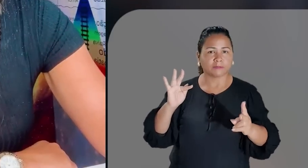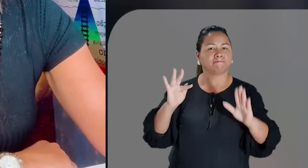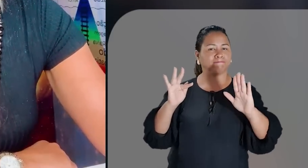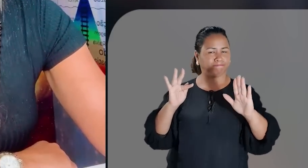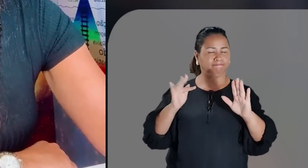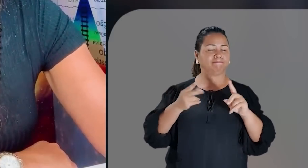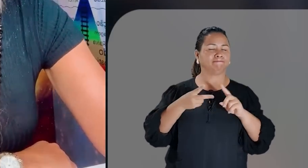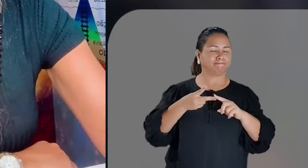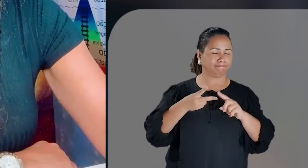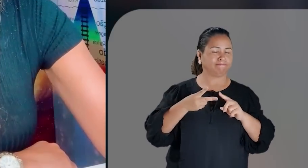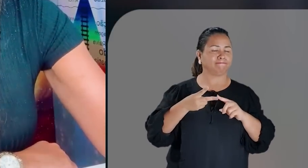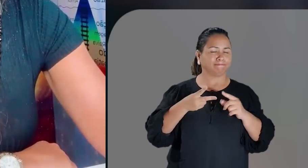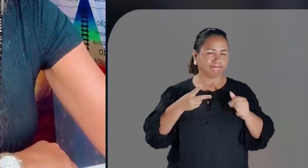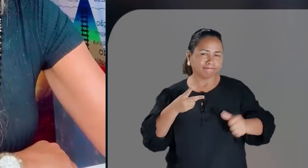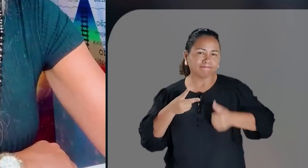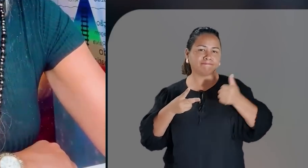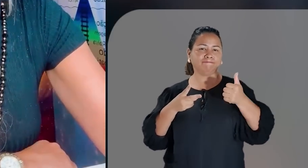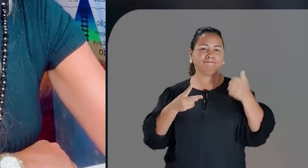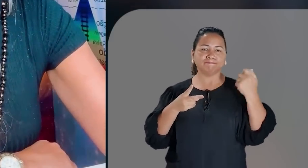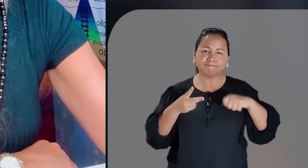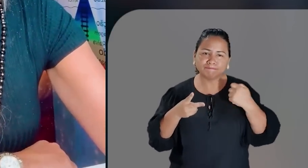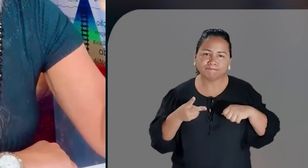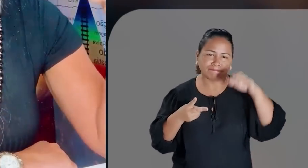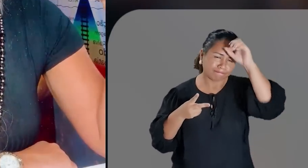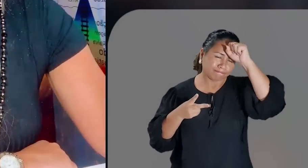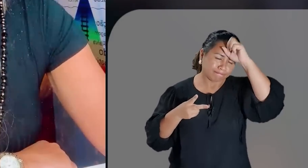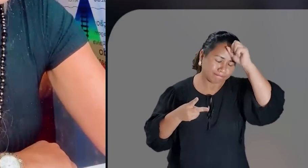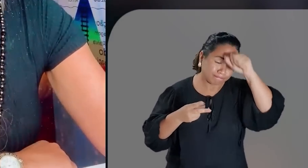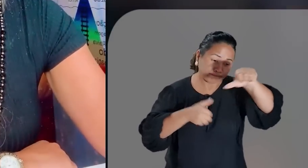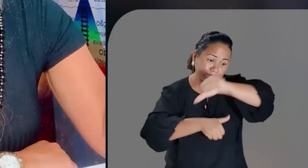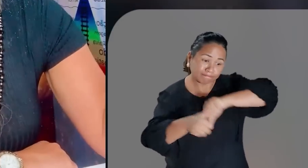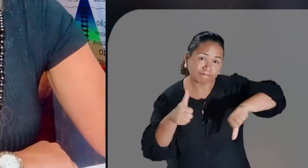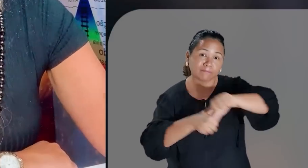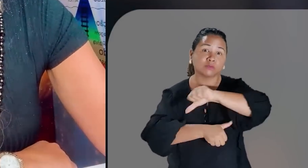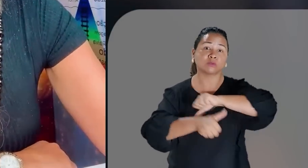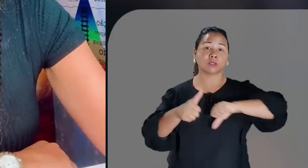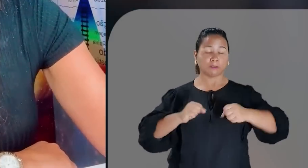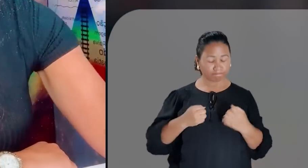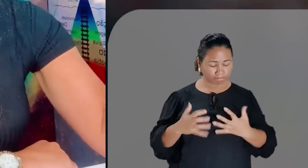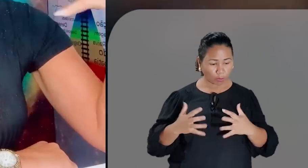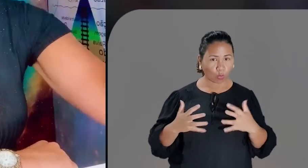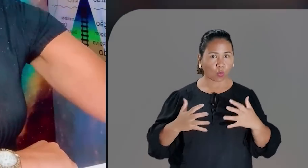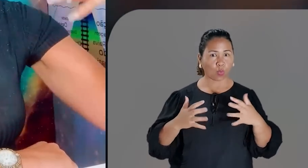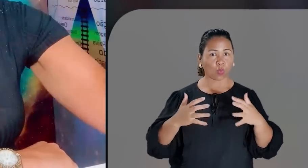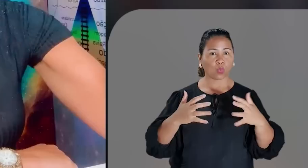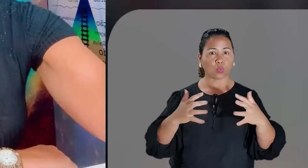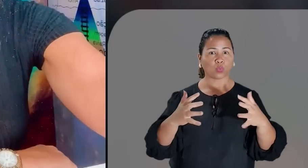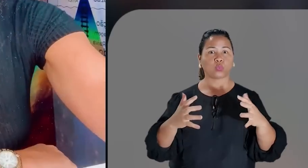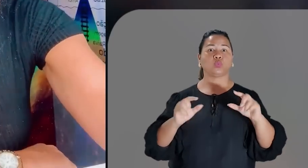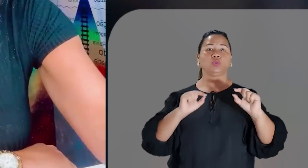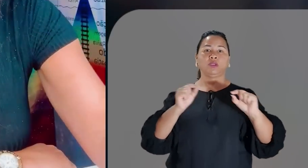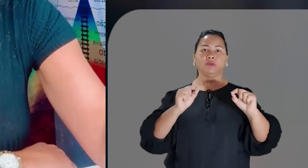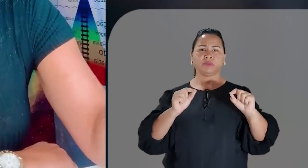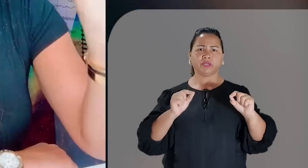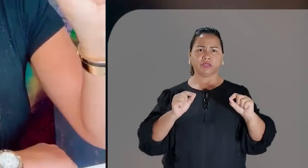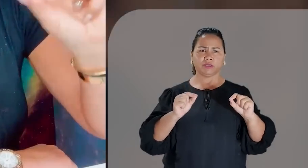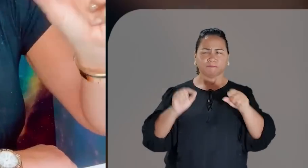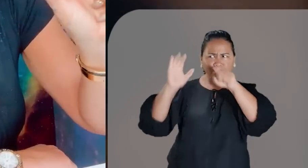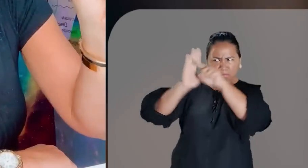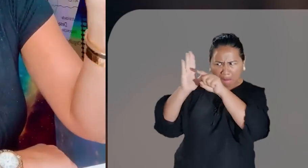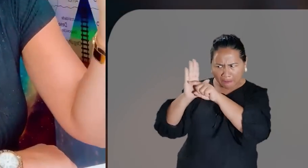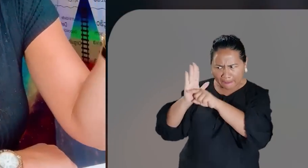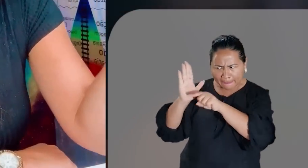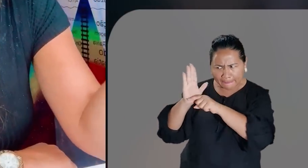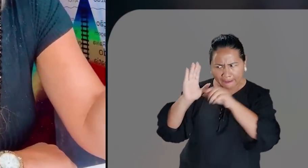fácil. Então, primeiro você muda a frequência, você transforma, você transmuta, você trabalha com transmutação,